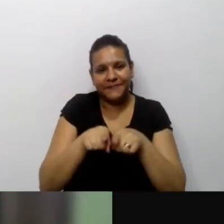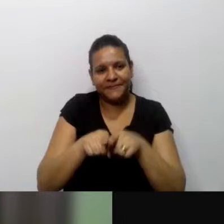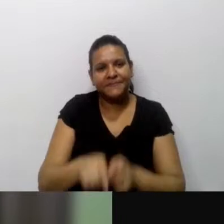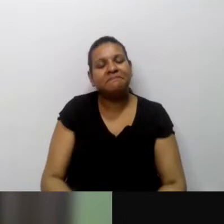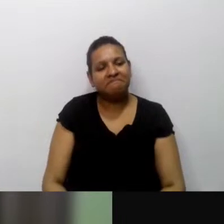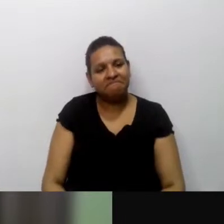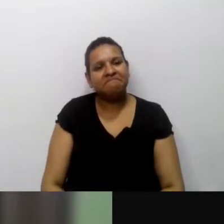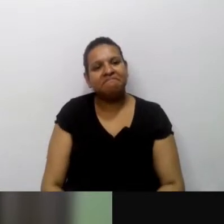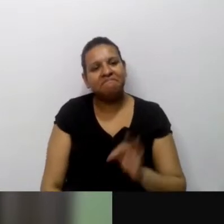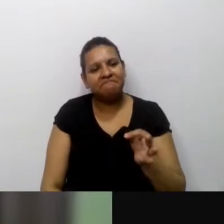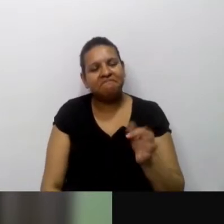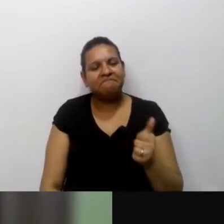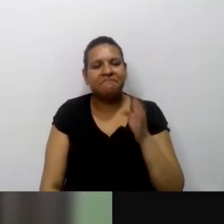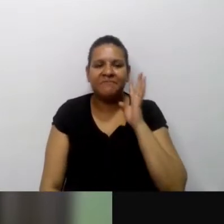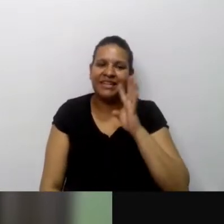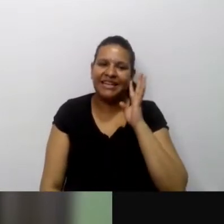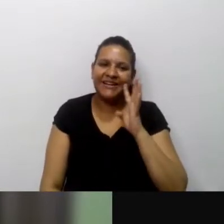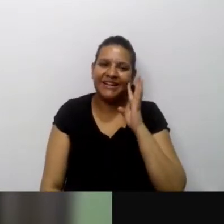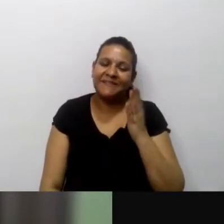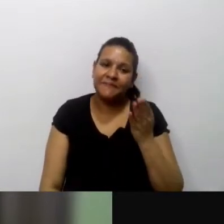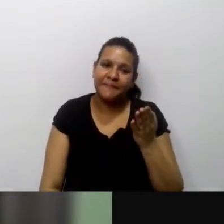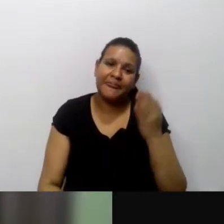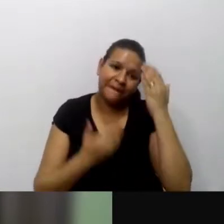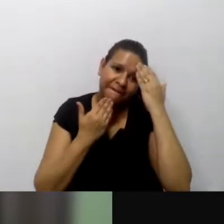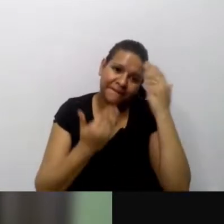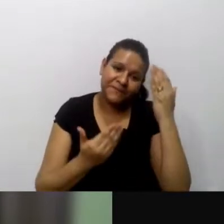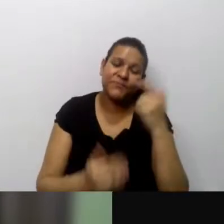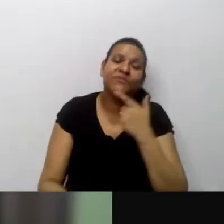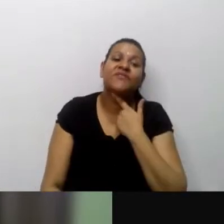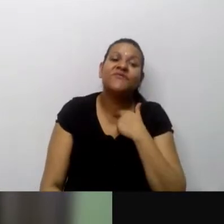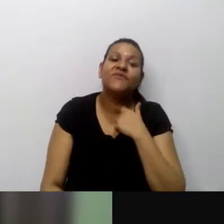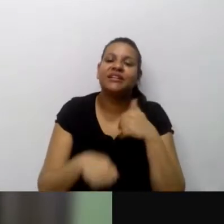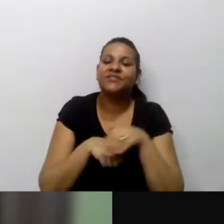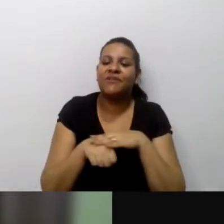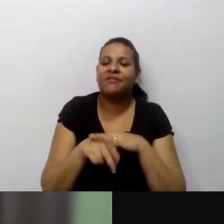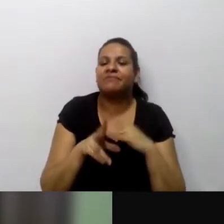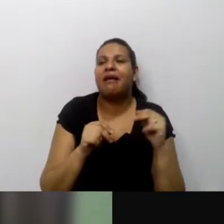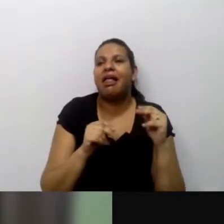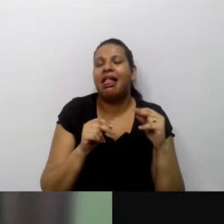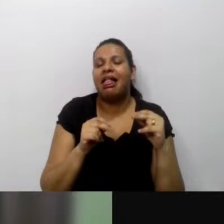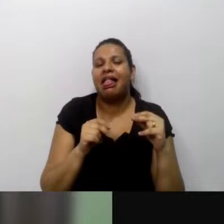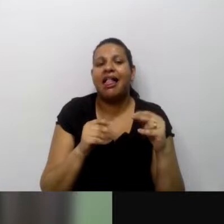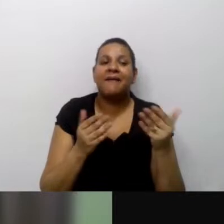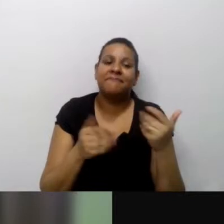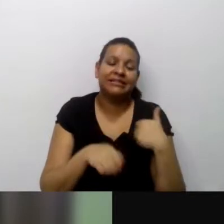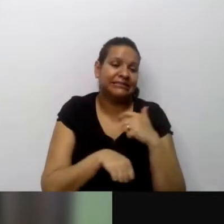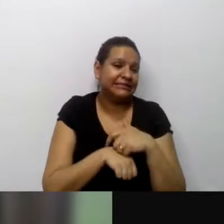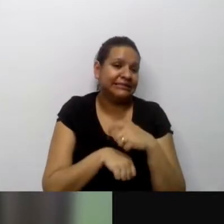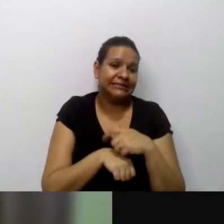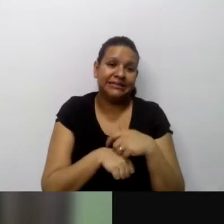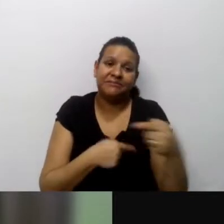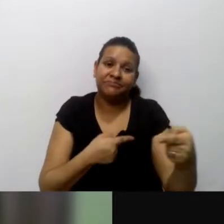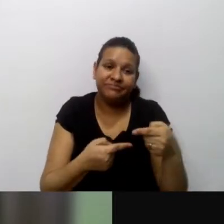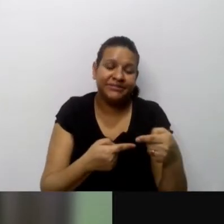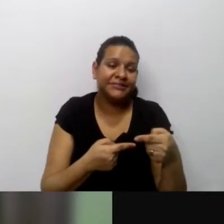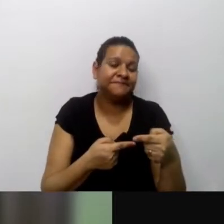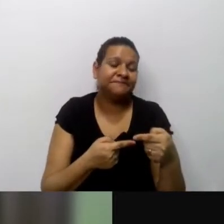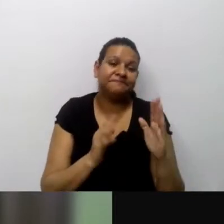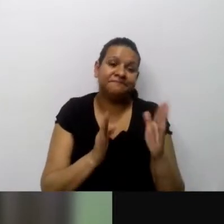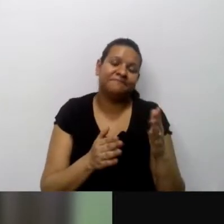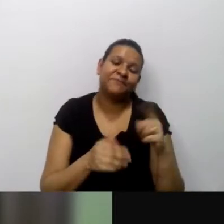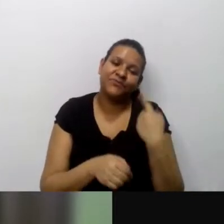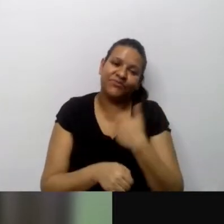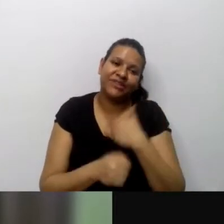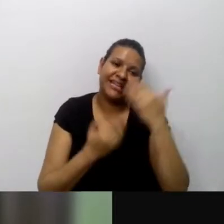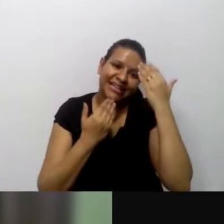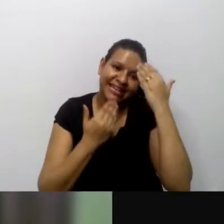Muito legal mesmo. Obrigado, professor. A nossa vontade é ficar aqui conversando por horas, mas o nosso tempo é muito curto, então a gente está cheio de agradecimentos aqui